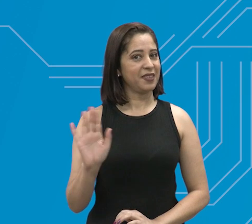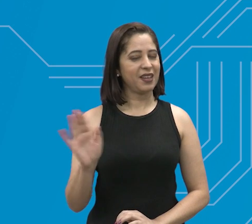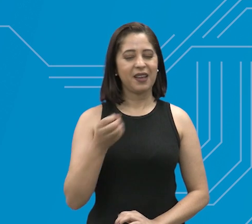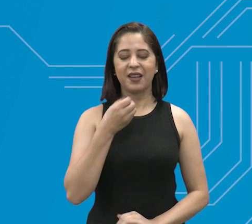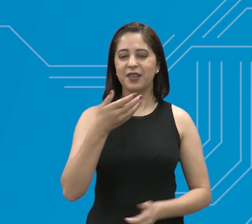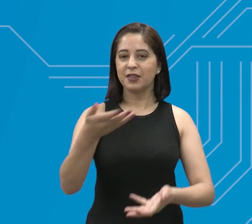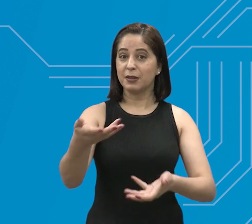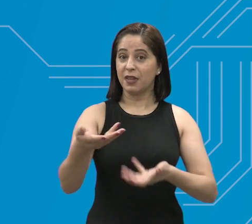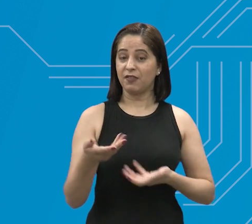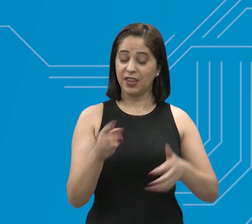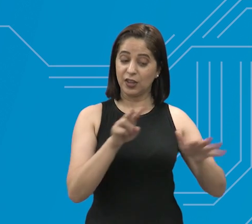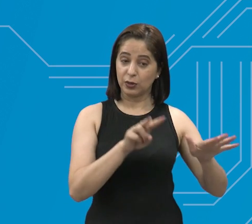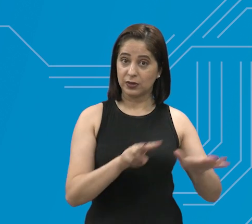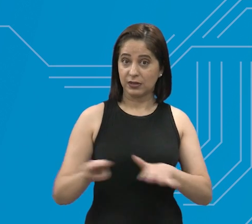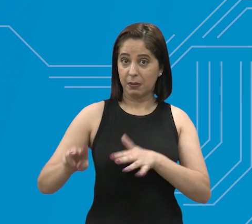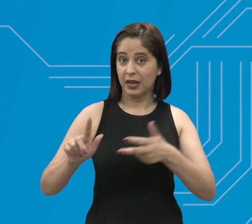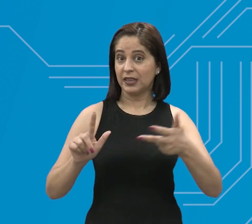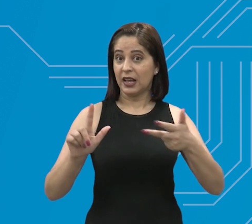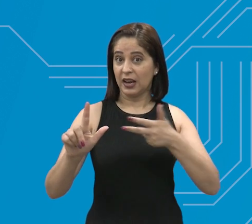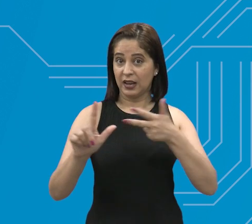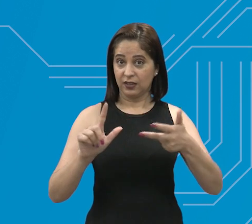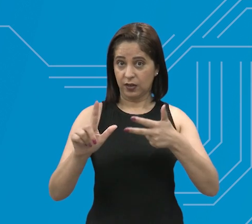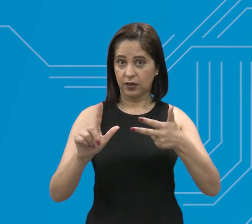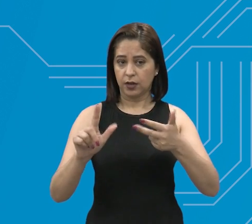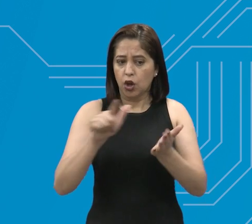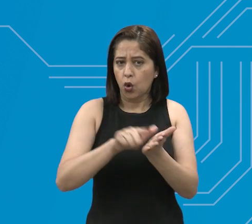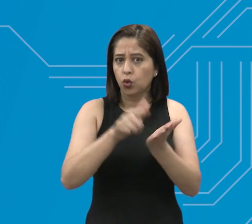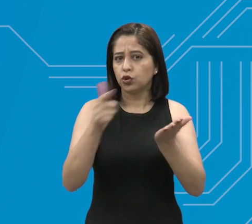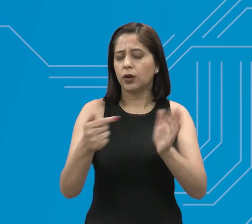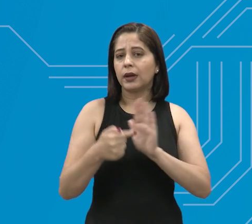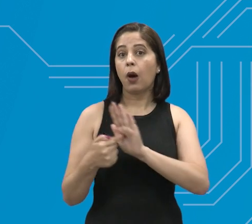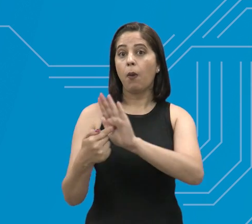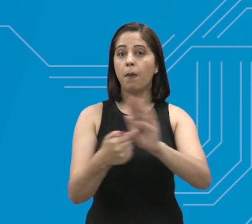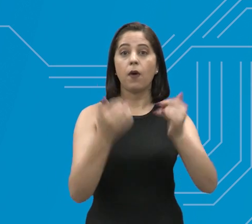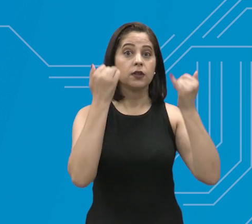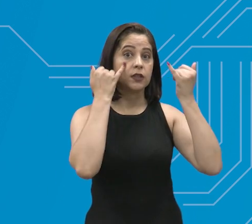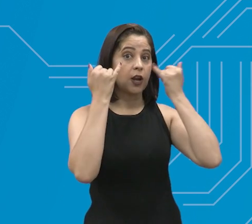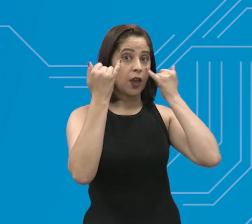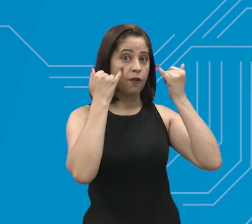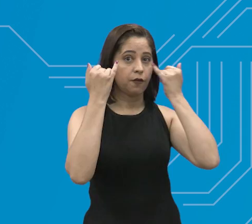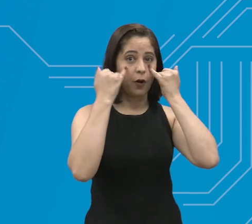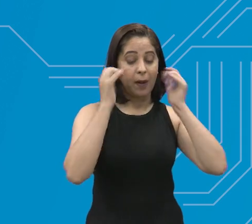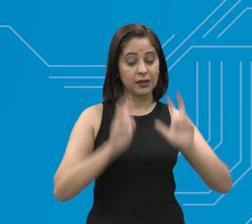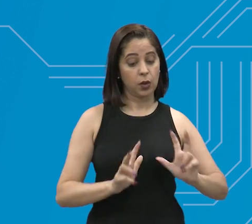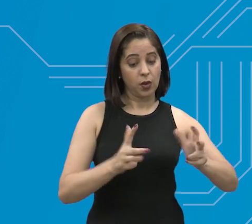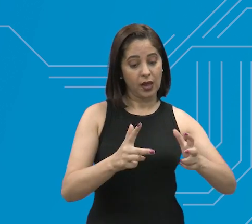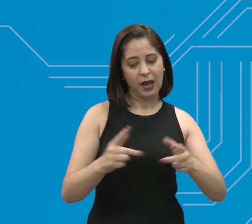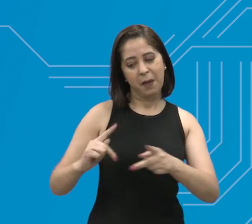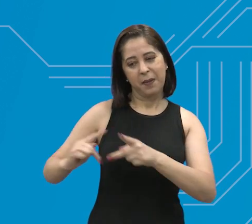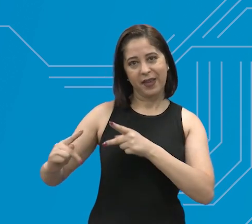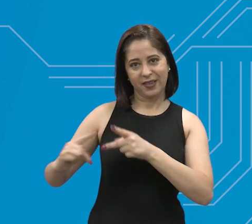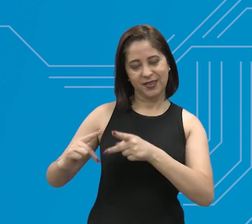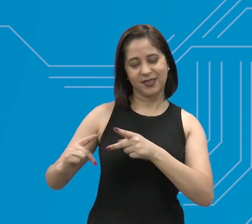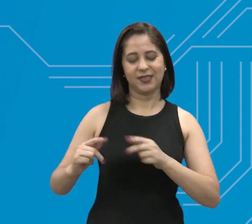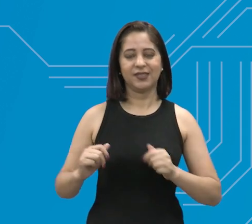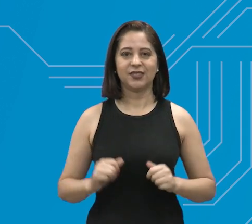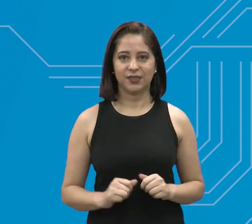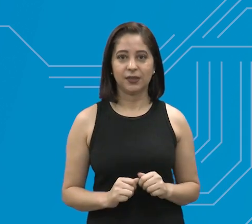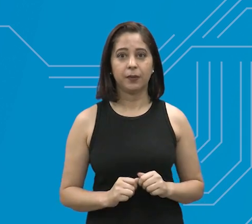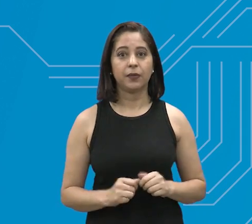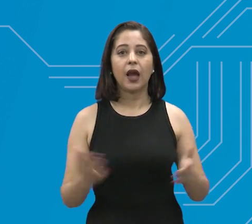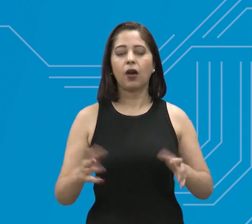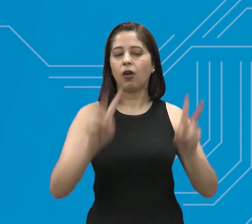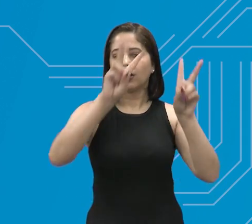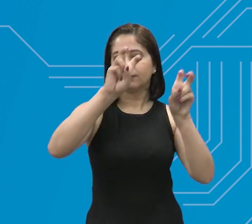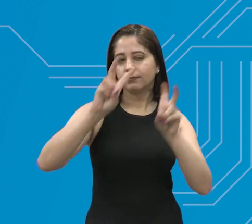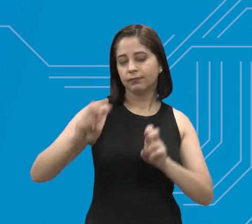Olá, seja bem-vindo ao Semana Legislativa, nosso jornal com as notícias que marcaram a semana na Câmara e na nossa cidade.